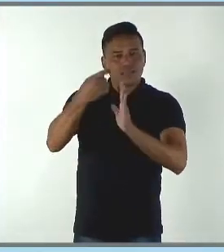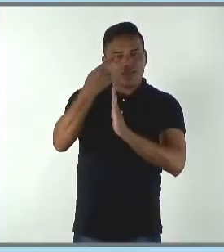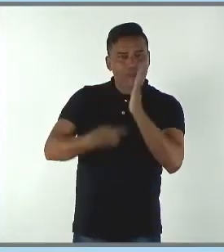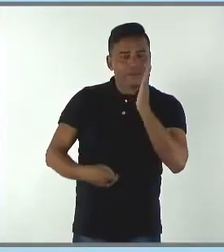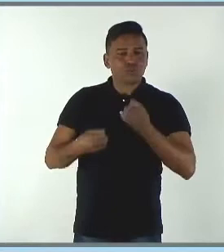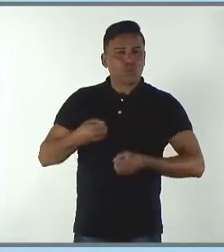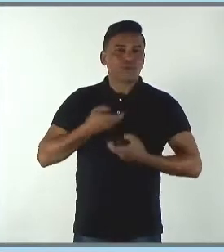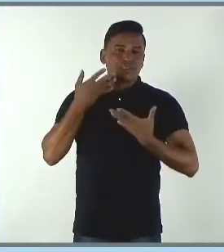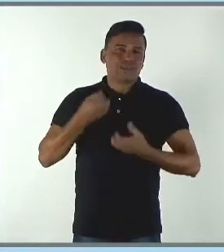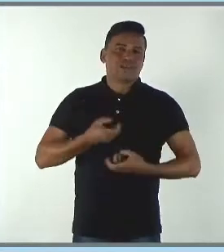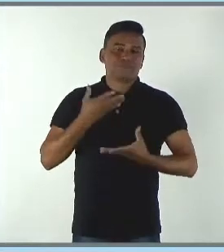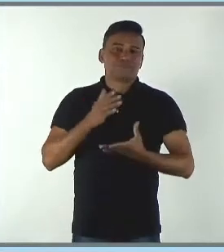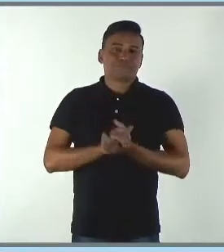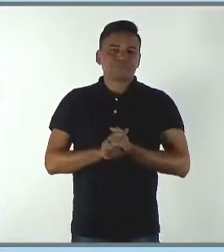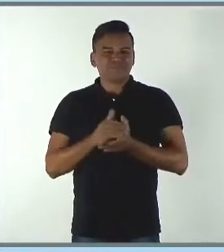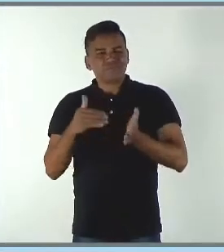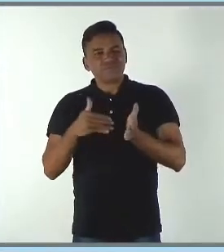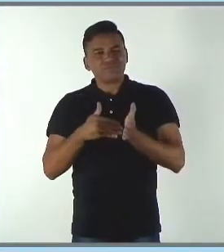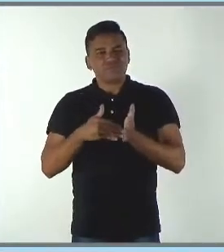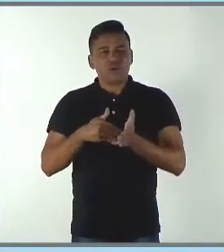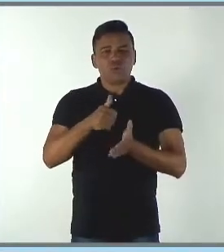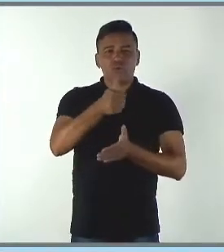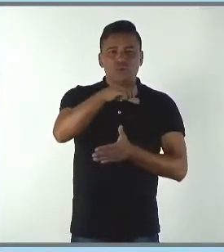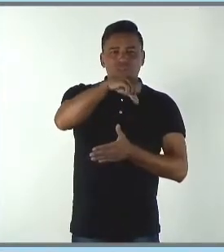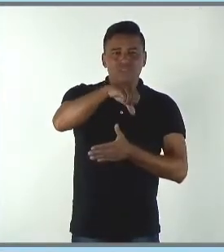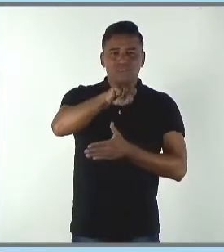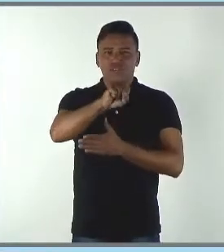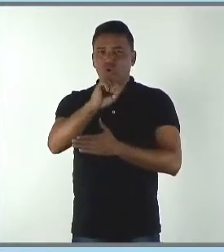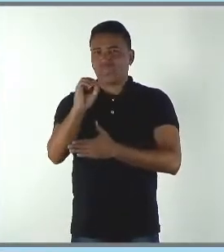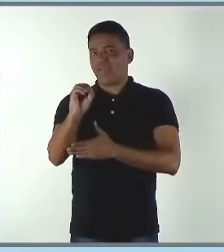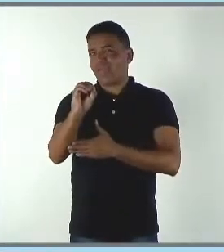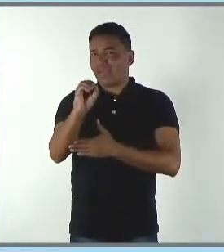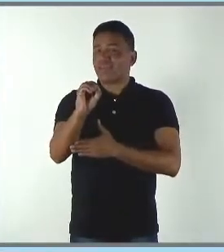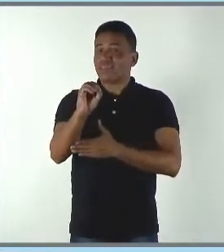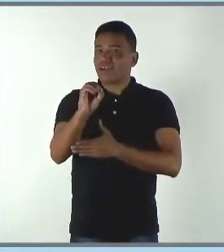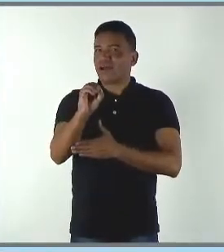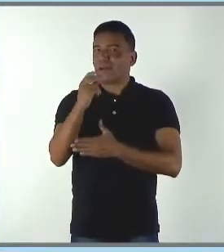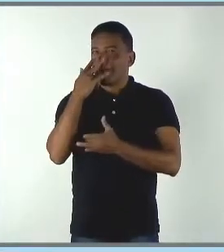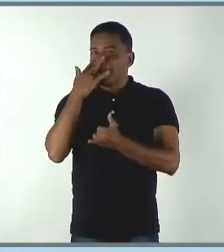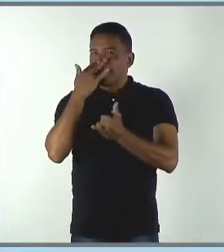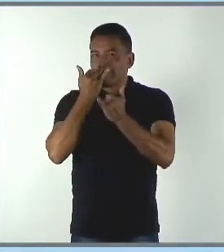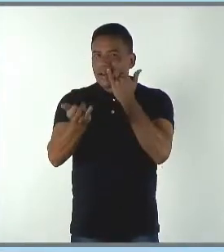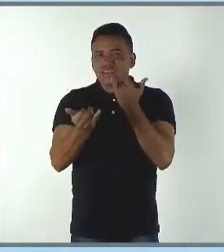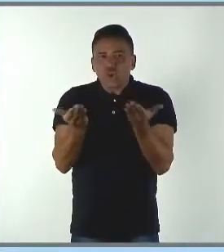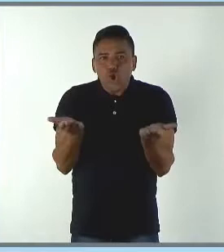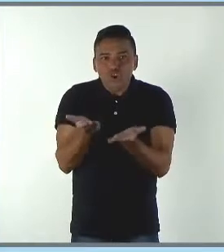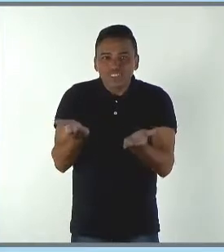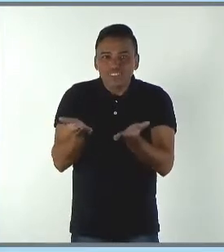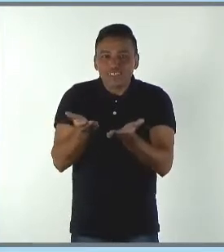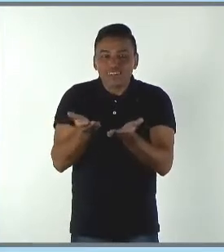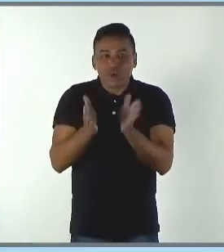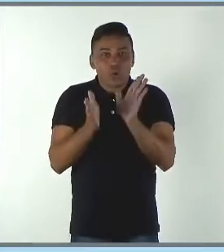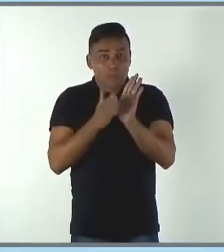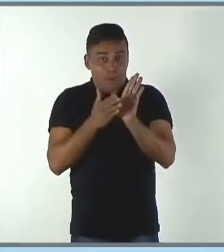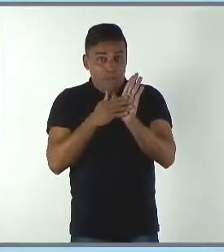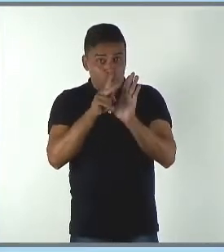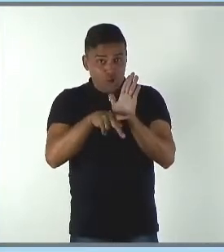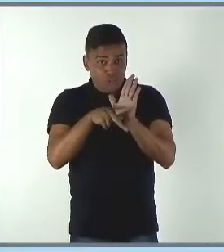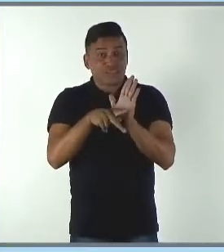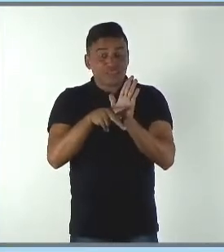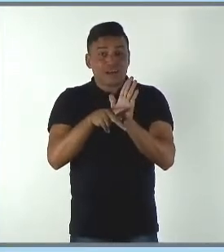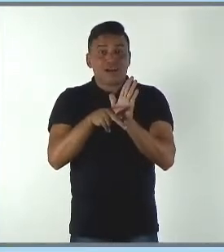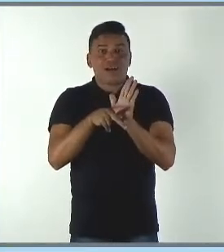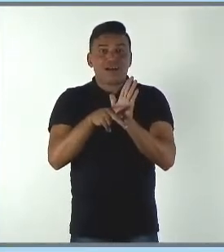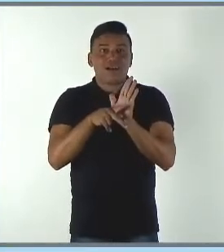no final dos anos 80, é uma situação muito semelhante à que nós temos hoje. Qualquer editora que se propõe a editar poesia, ela